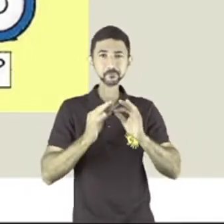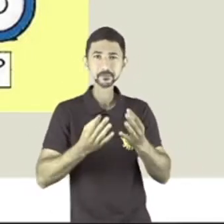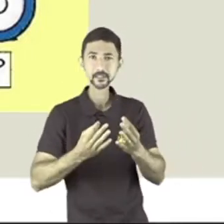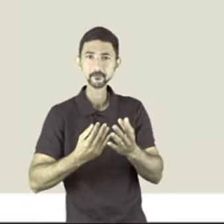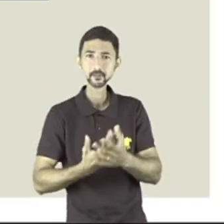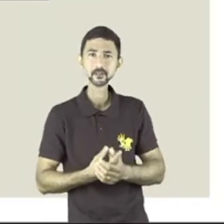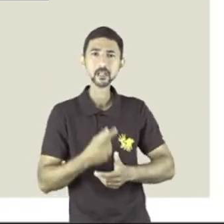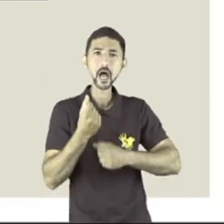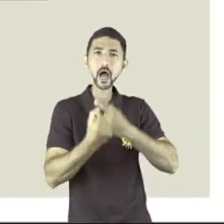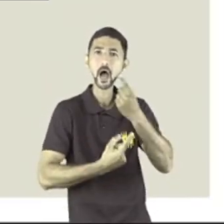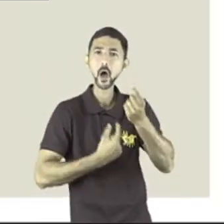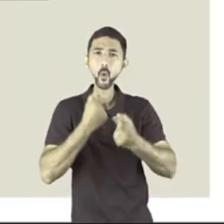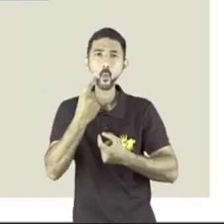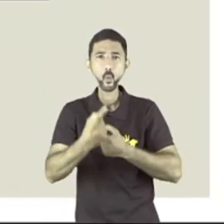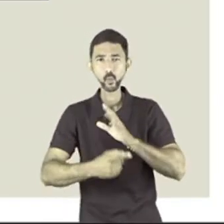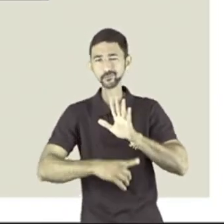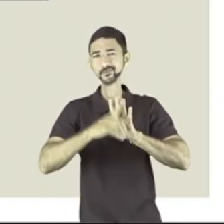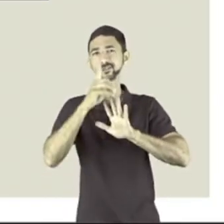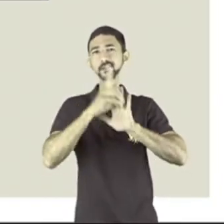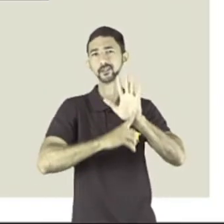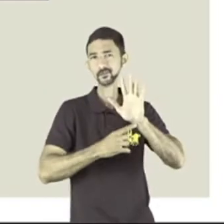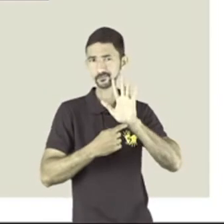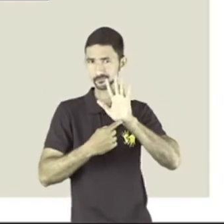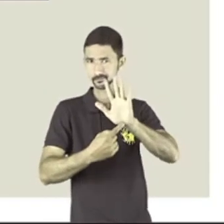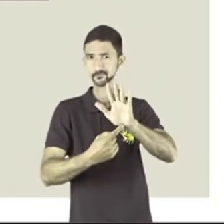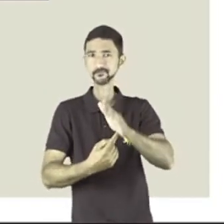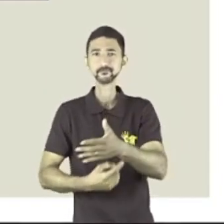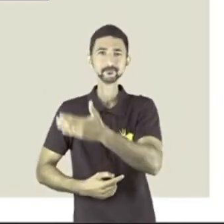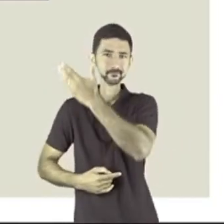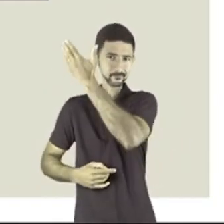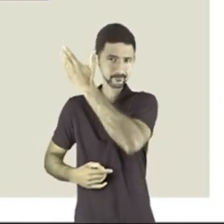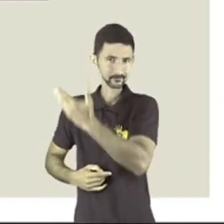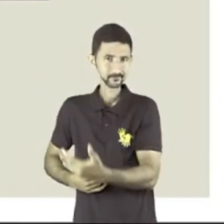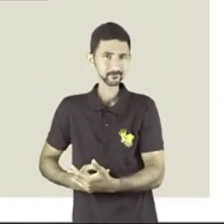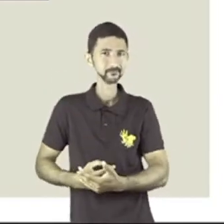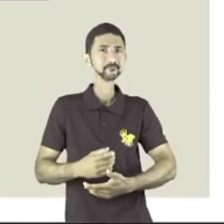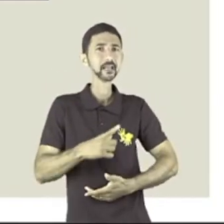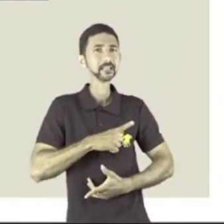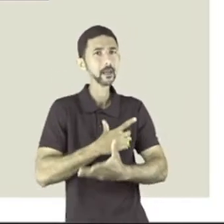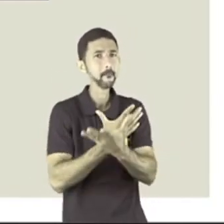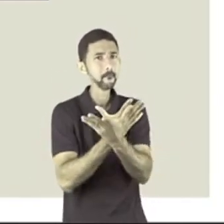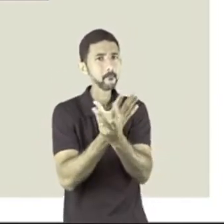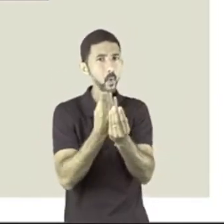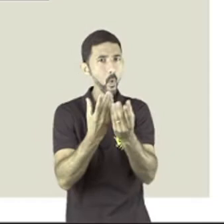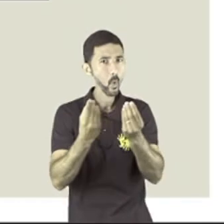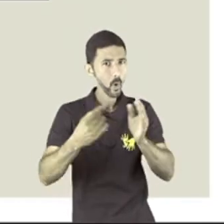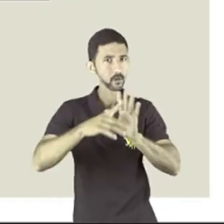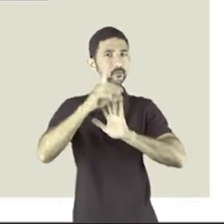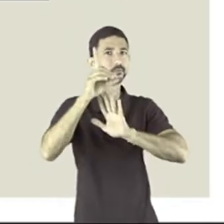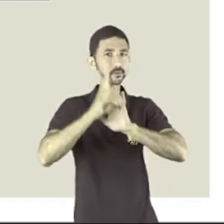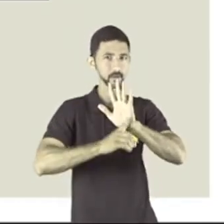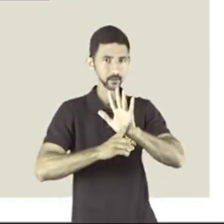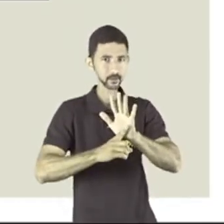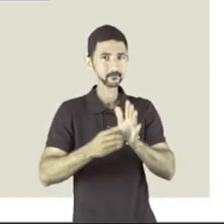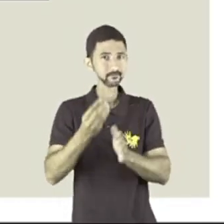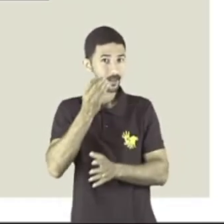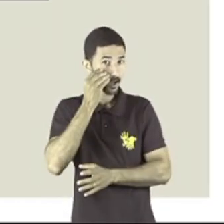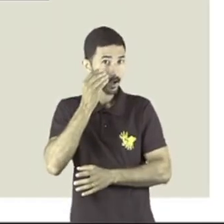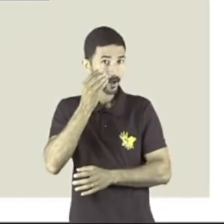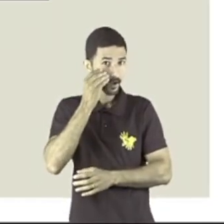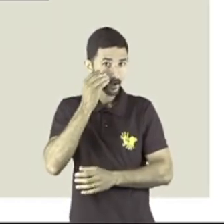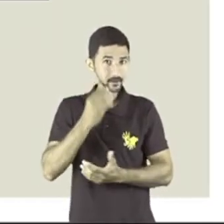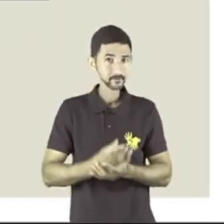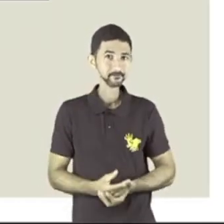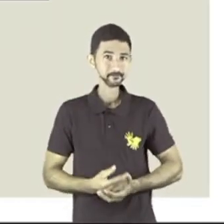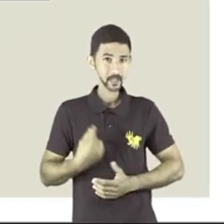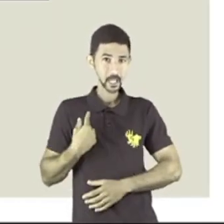apenas alguns direitos, porque vocês têm muitos mais. Viu, crianças? Fiquem ligados